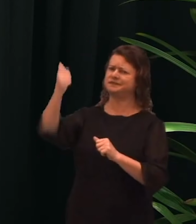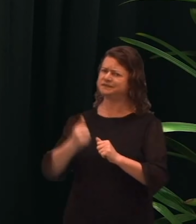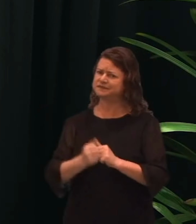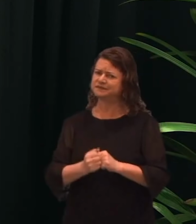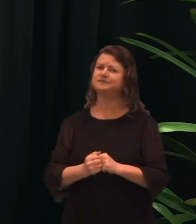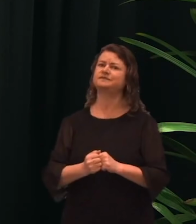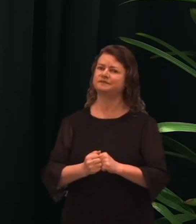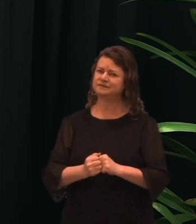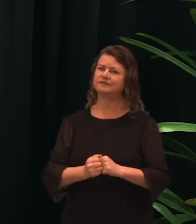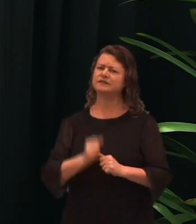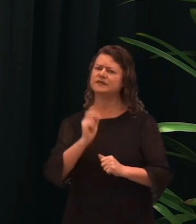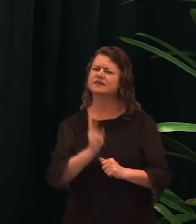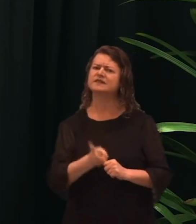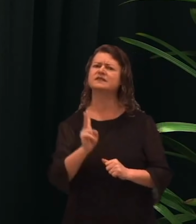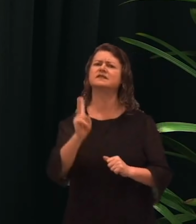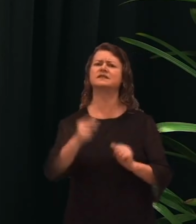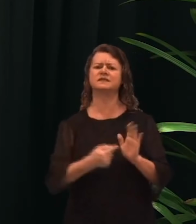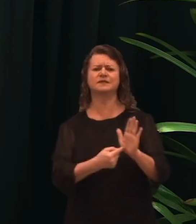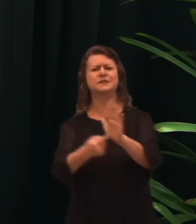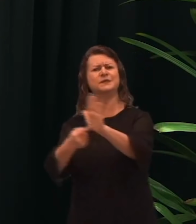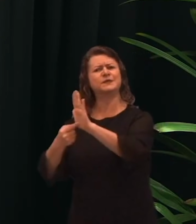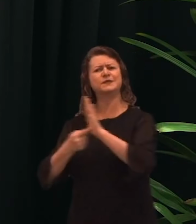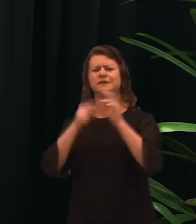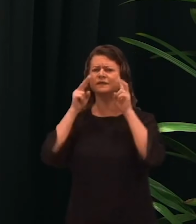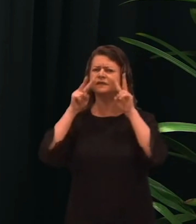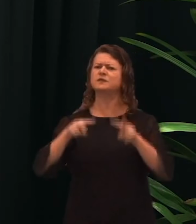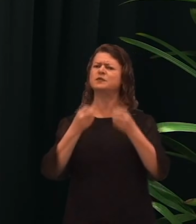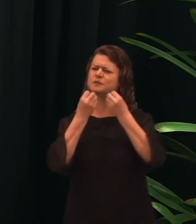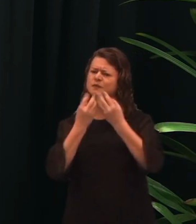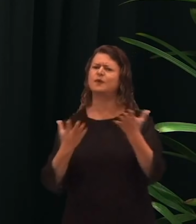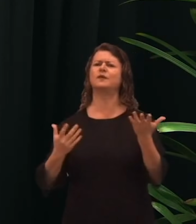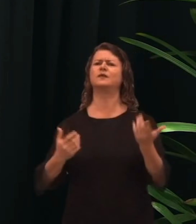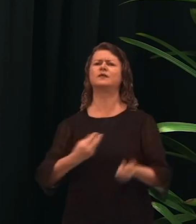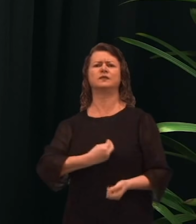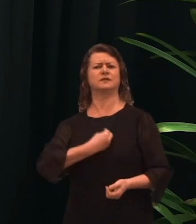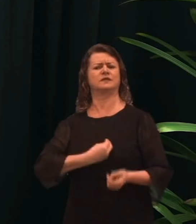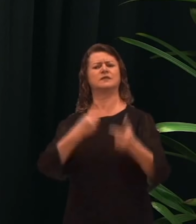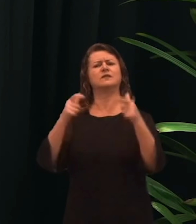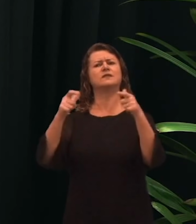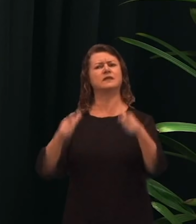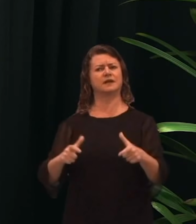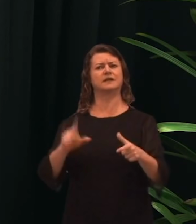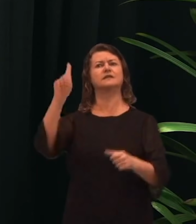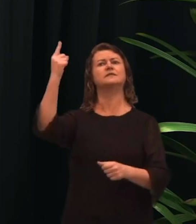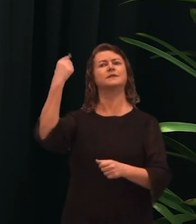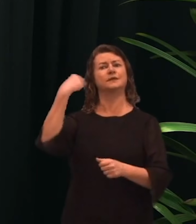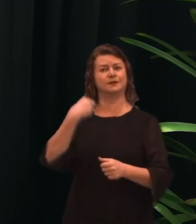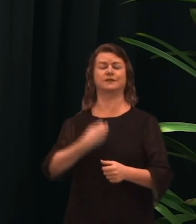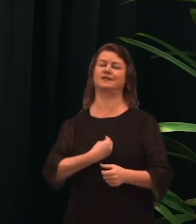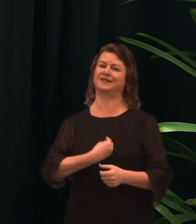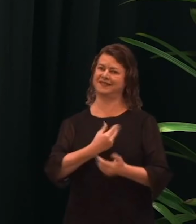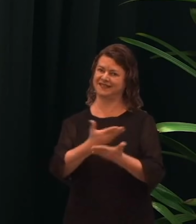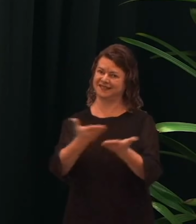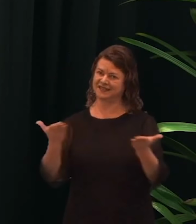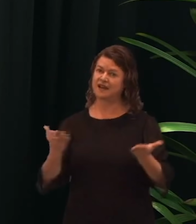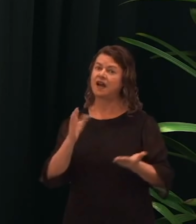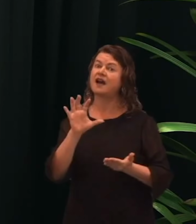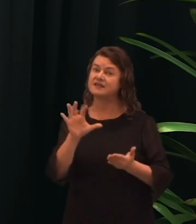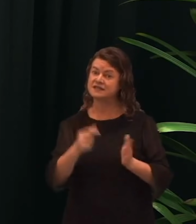vocação pela qual nós somos chamados, vivendo e frutificando onde nós somos plantados, para